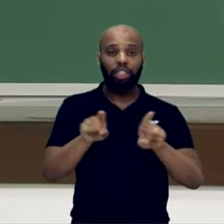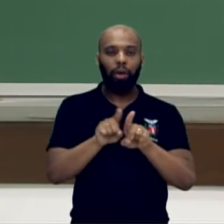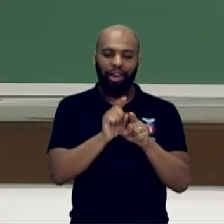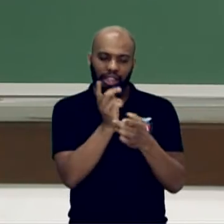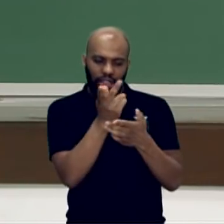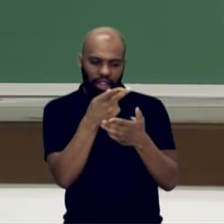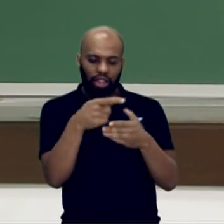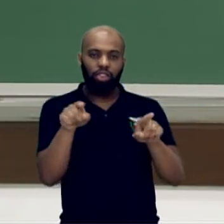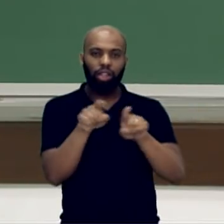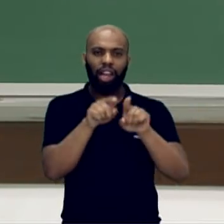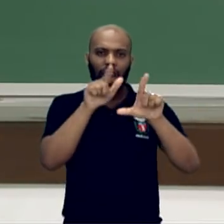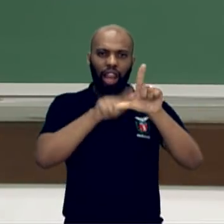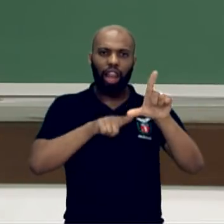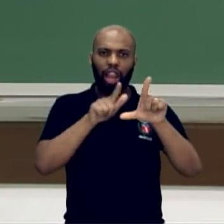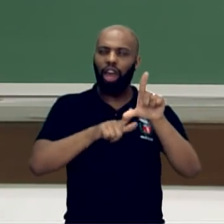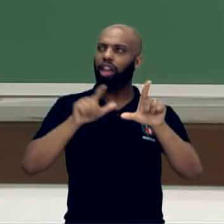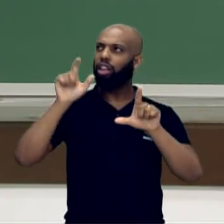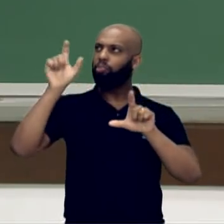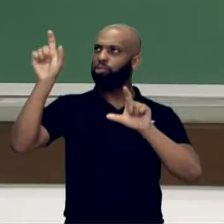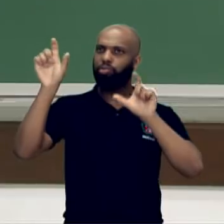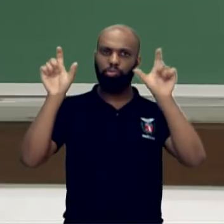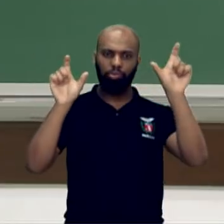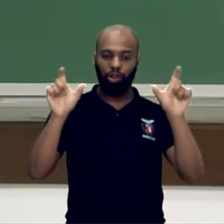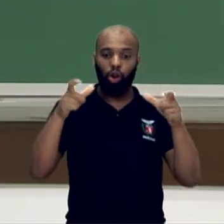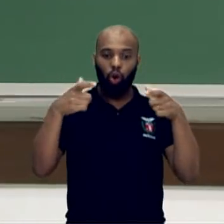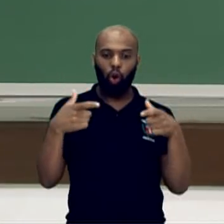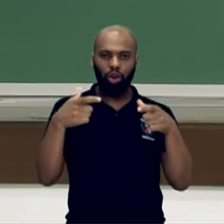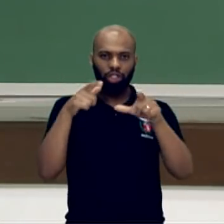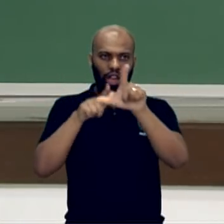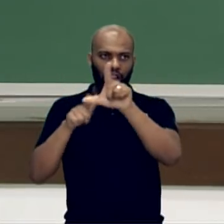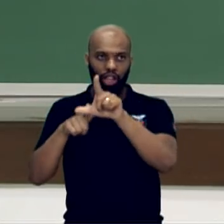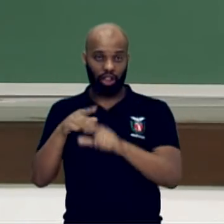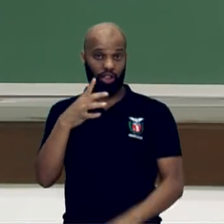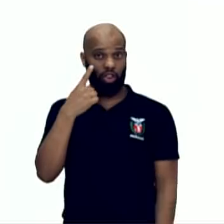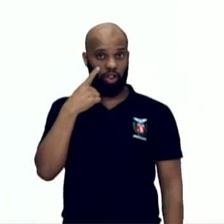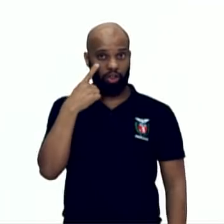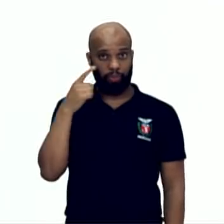das letras, nas cores. Vamos conhecer?